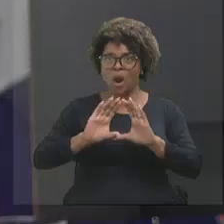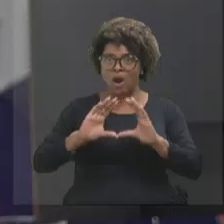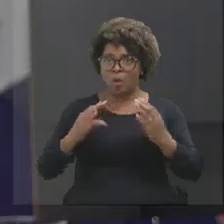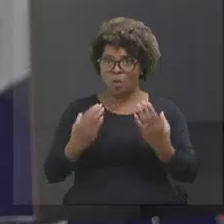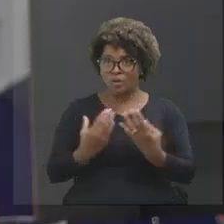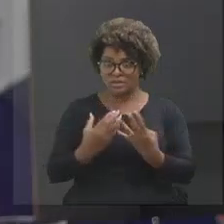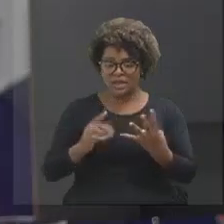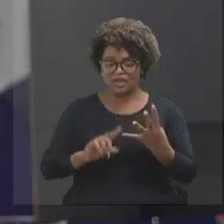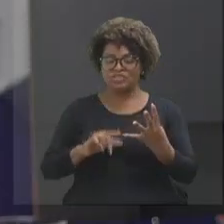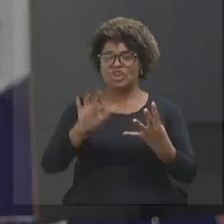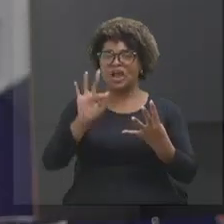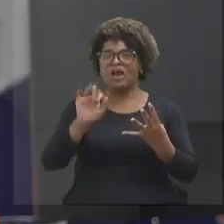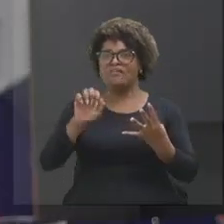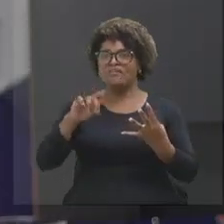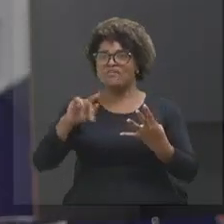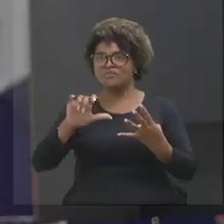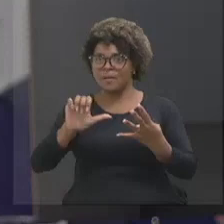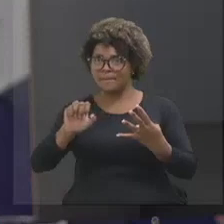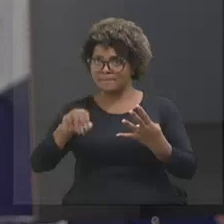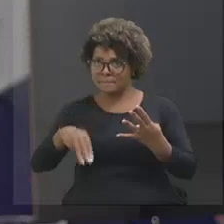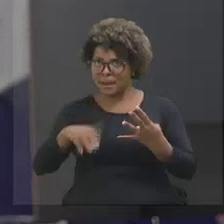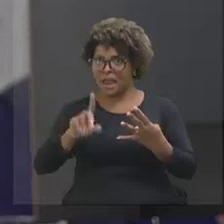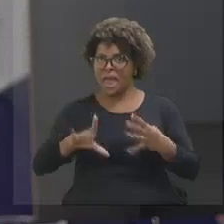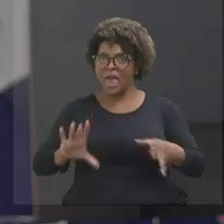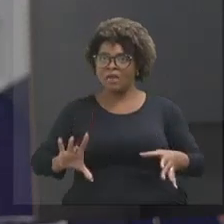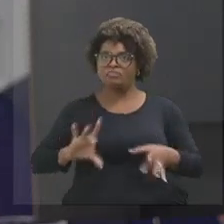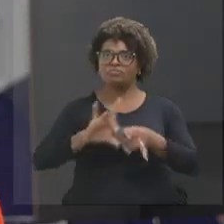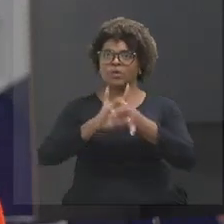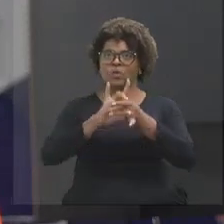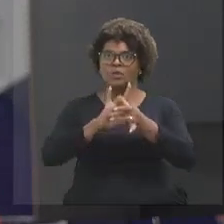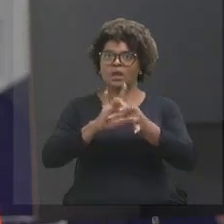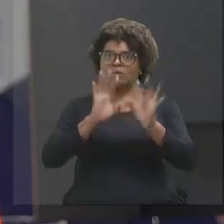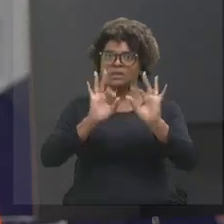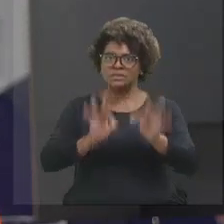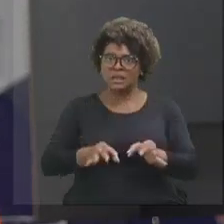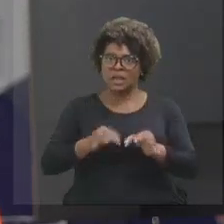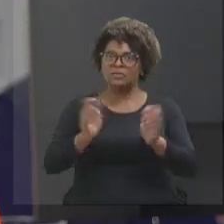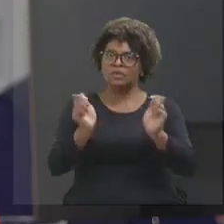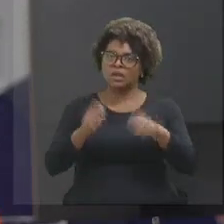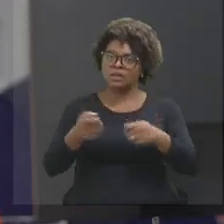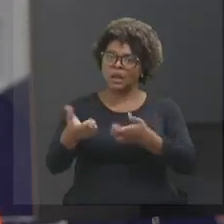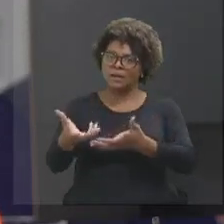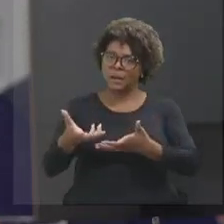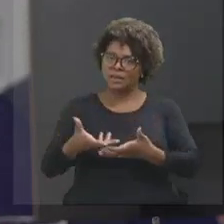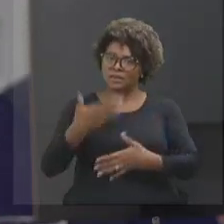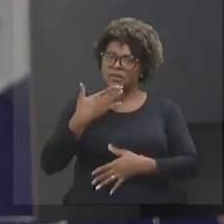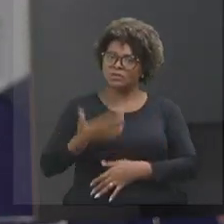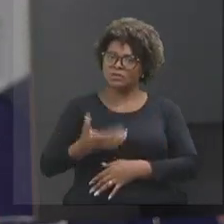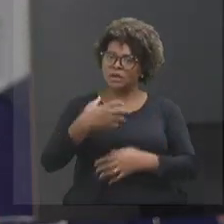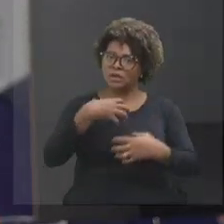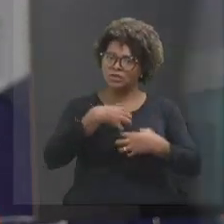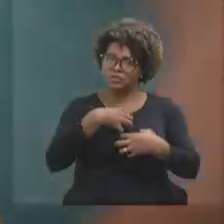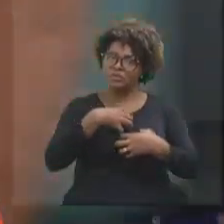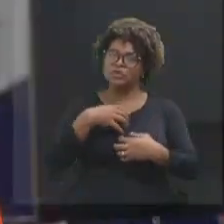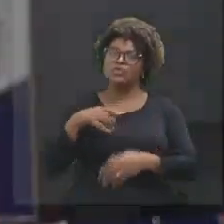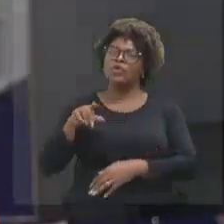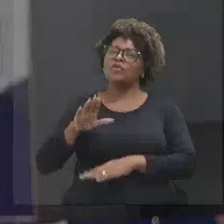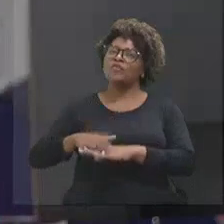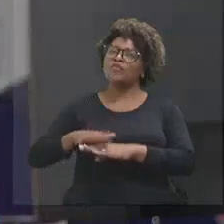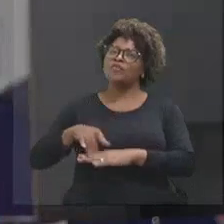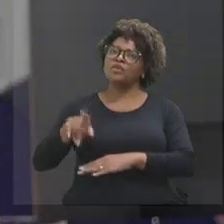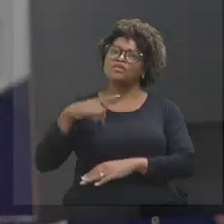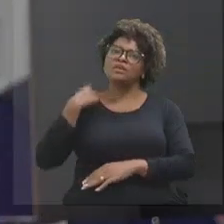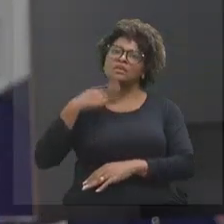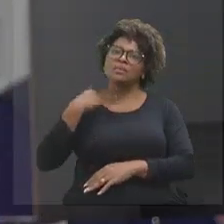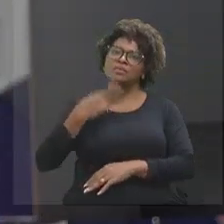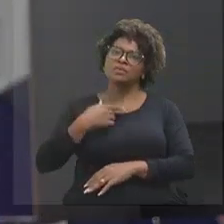que deu certo e a gente consegue atender nossa população da melhor forma possível e como deputada sou acompanhante de perto os avanços dos nossos